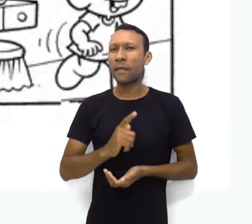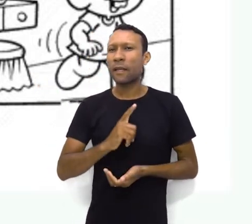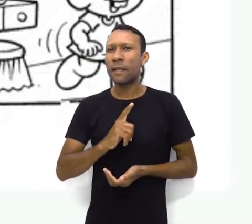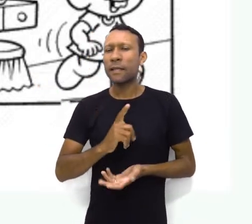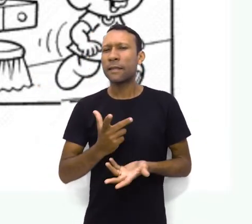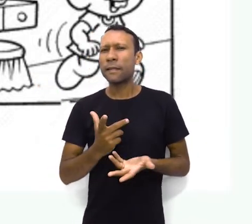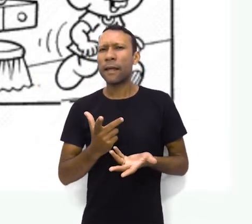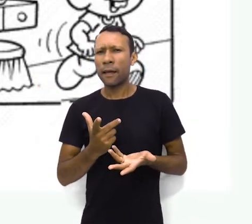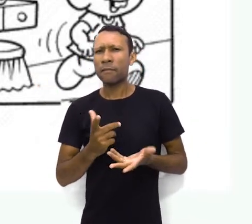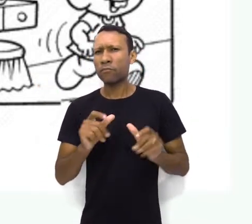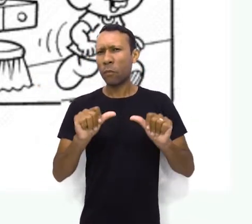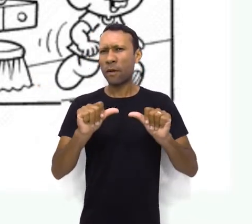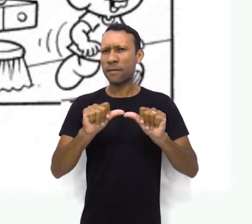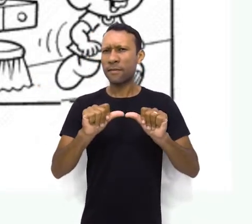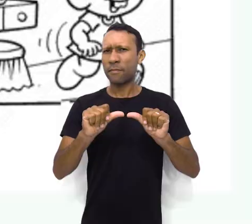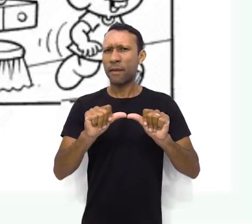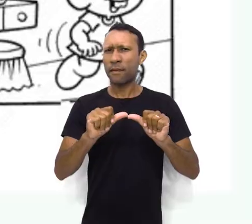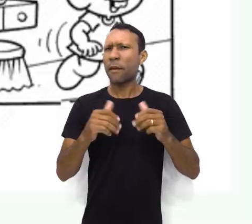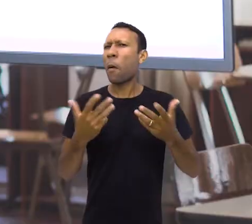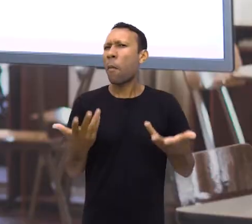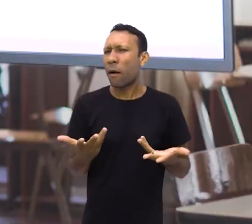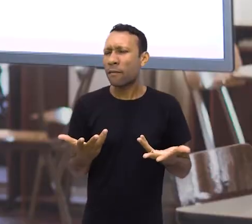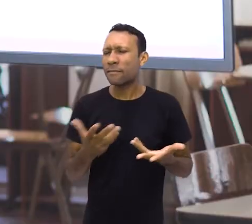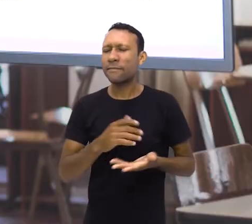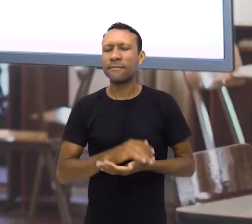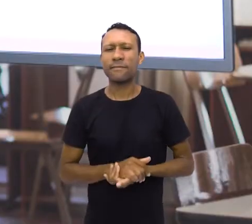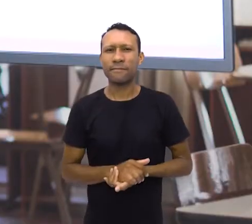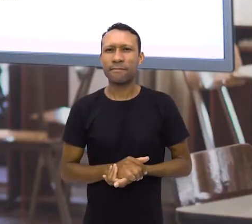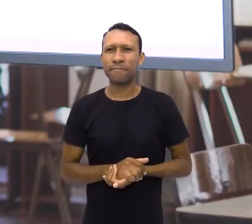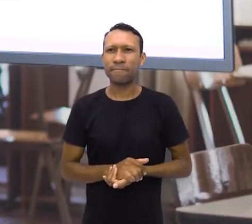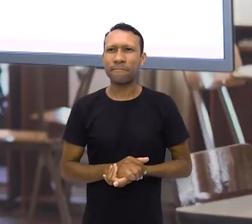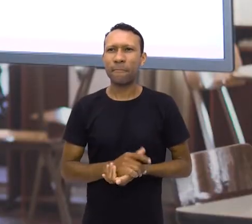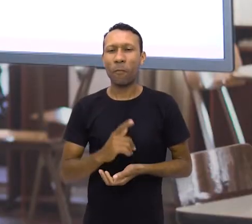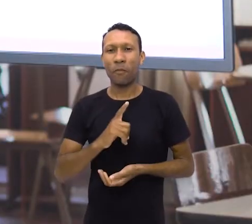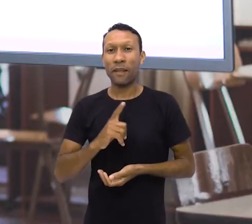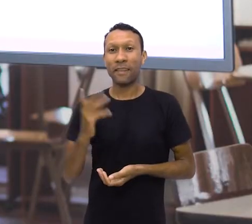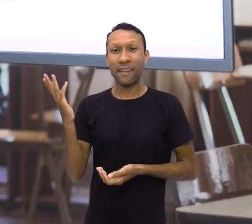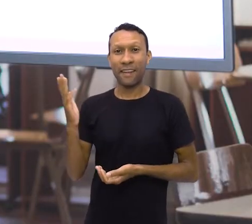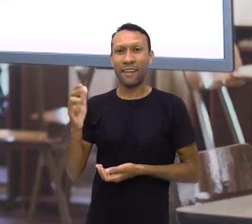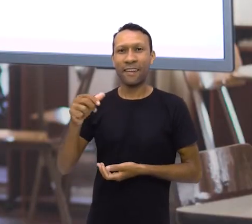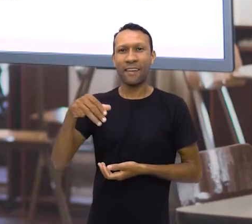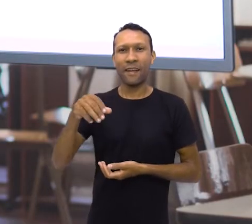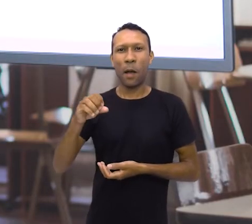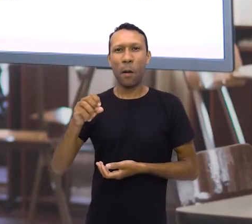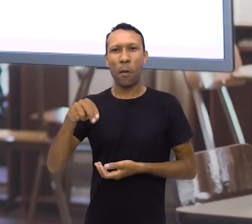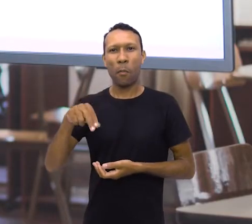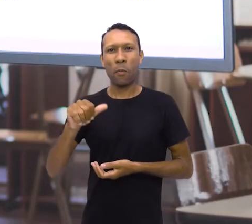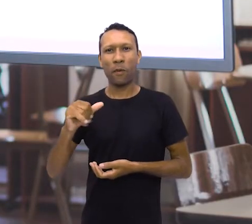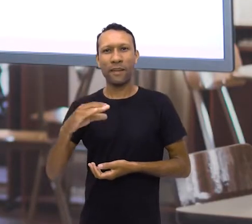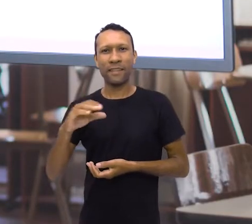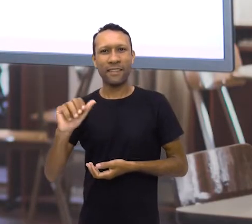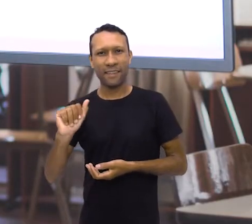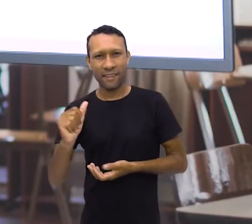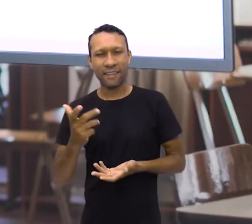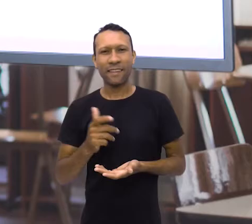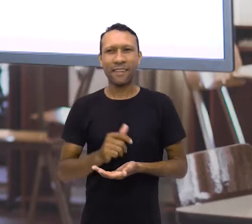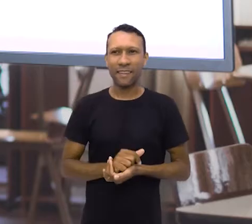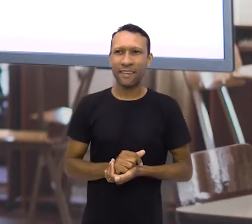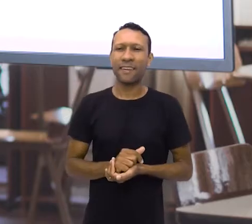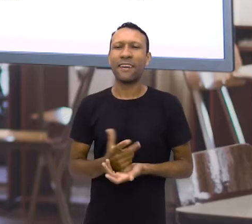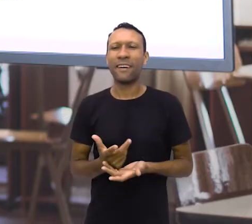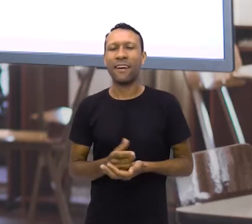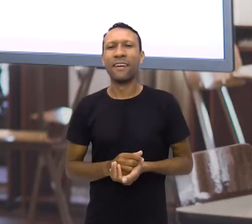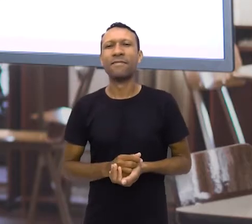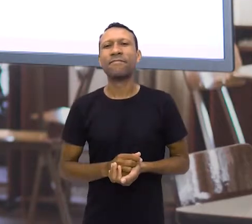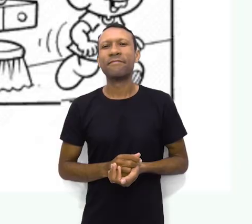de simetria. Vamos identificar essa simetria. Aqui está quem? Mônica. O que é que ela diz? Personagem de